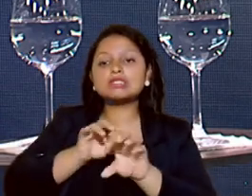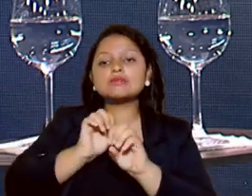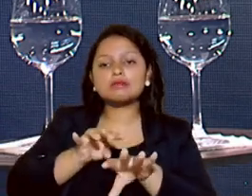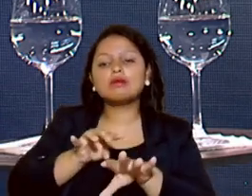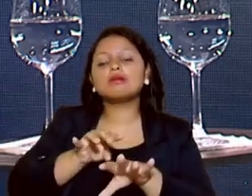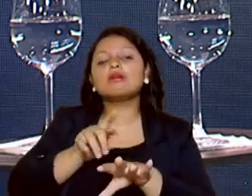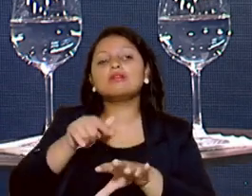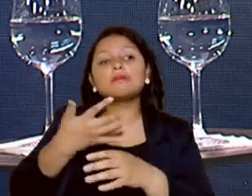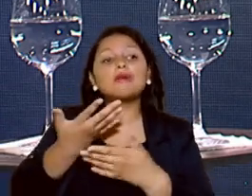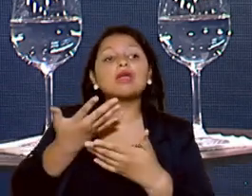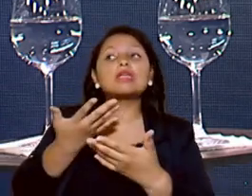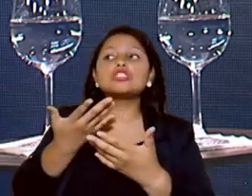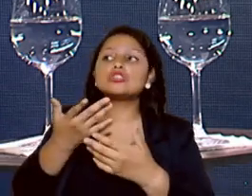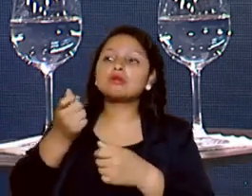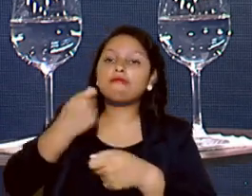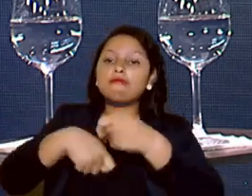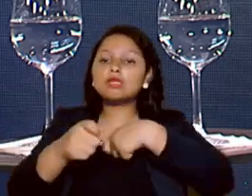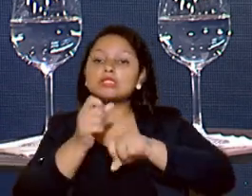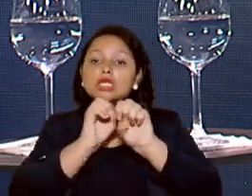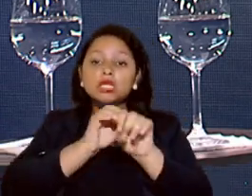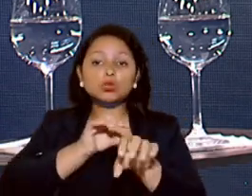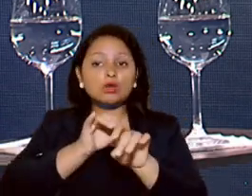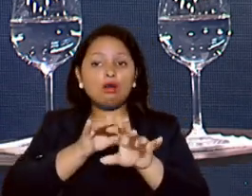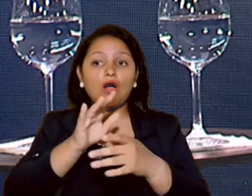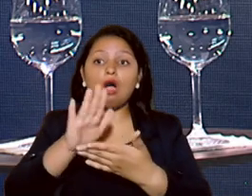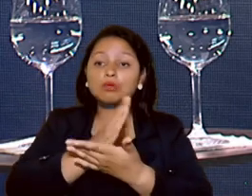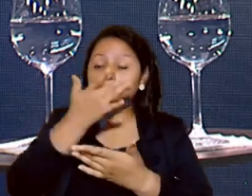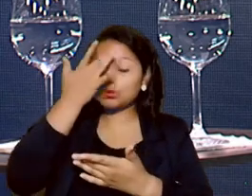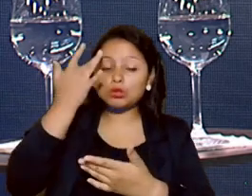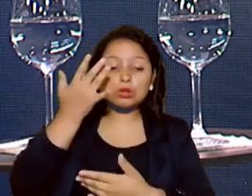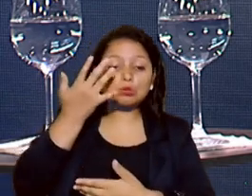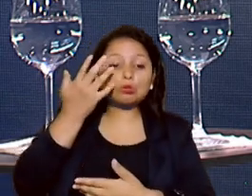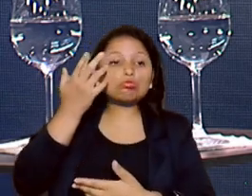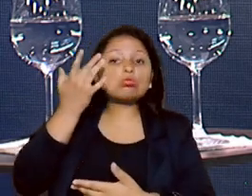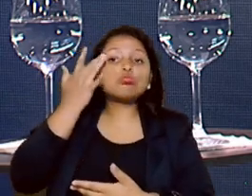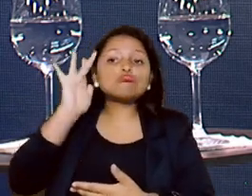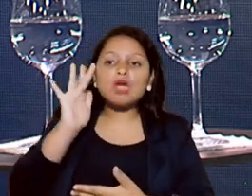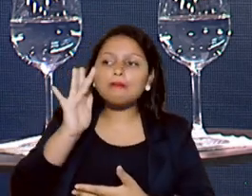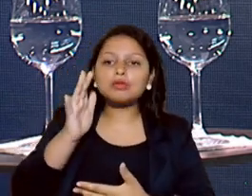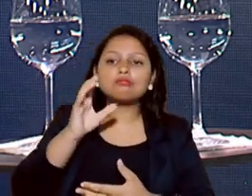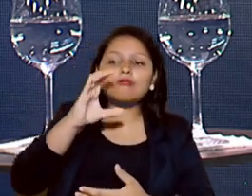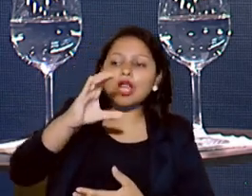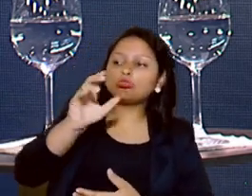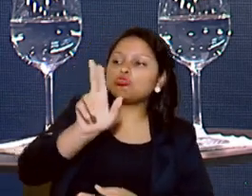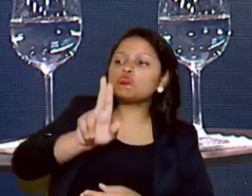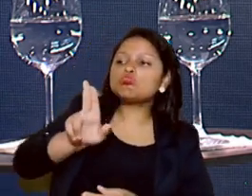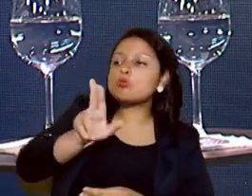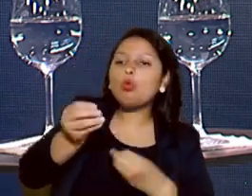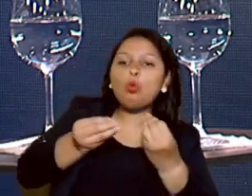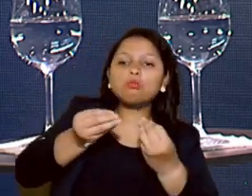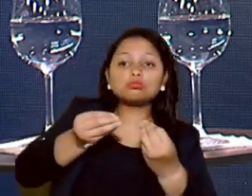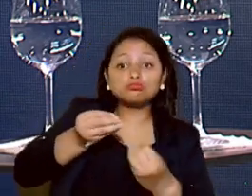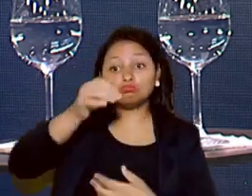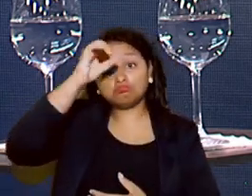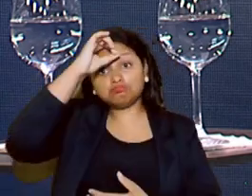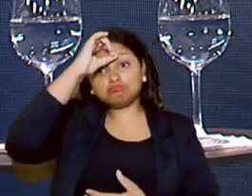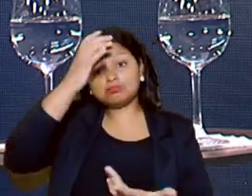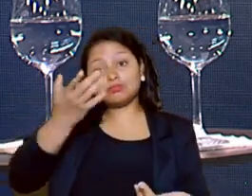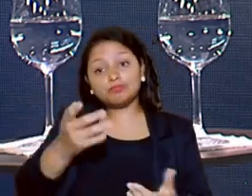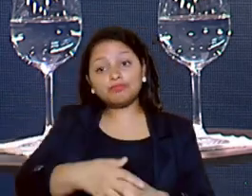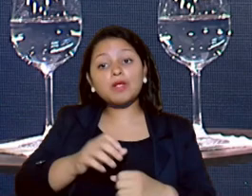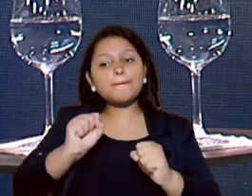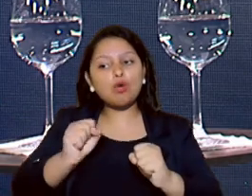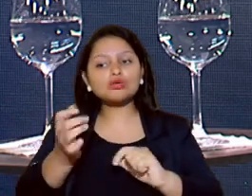de educação financeira muita gente não sabe tomar crédito certo então e pode fazer coisas erradas